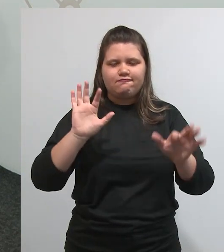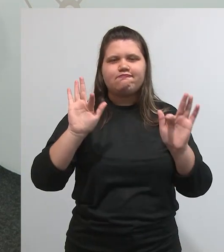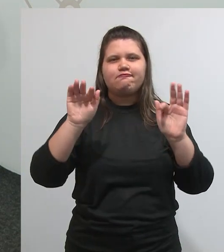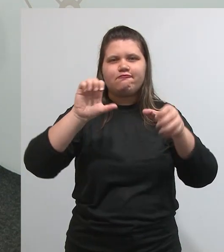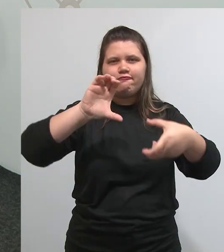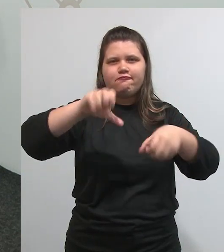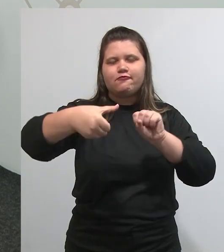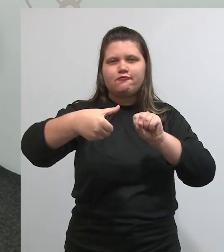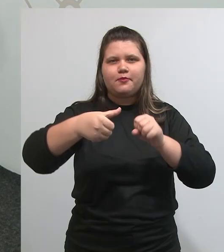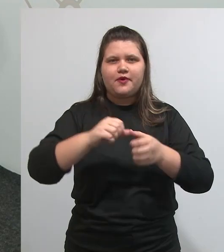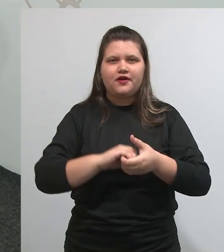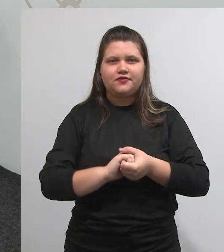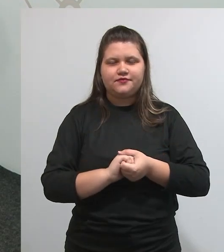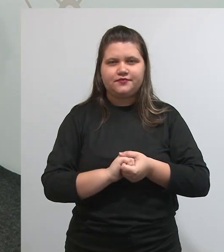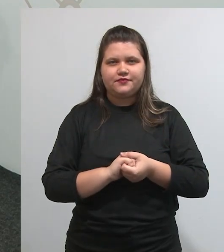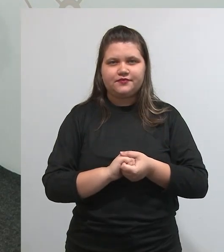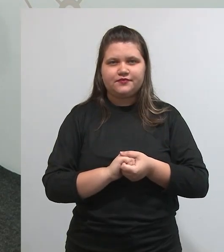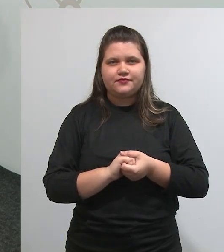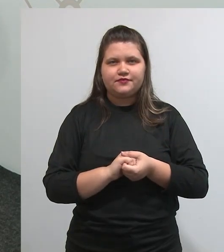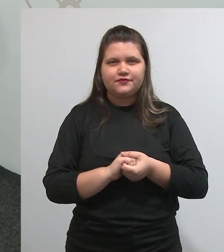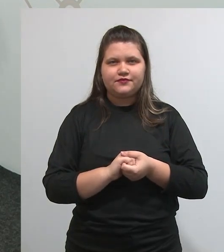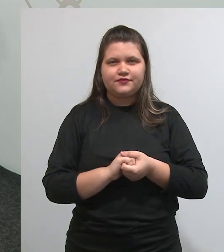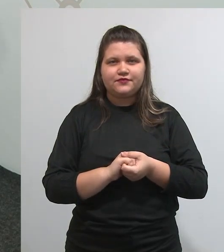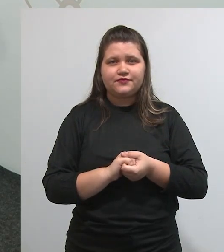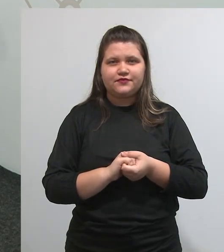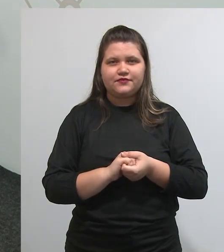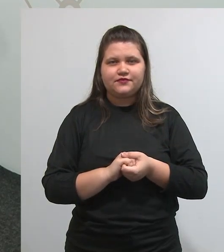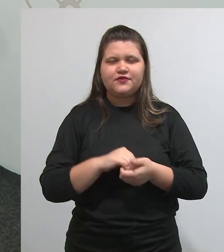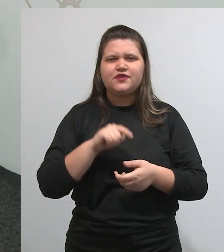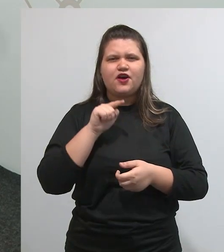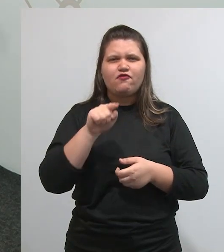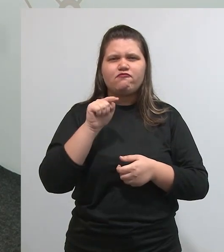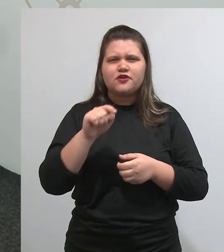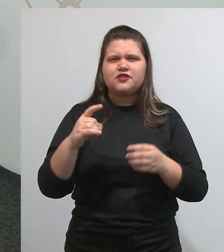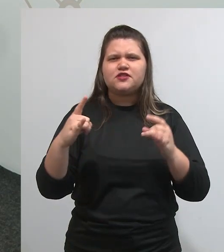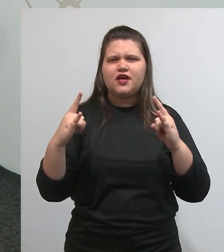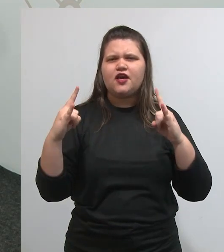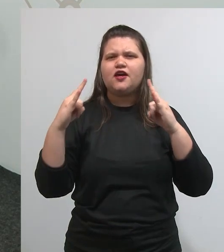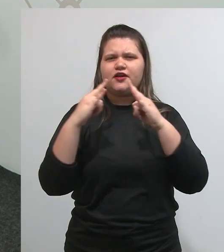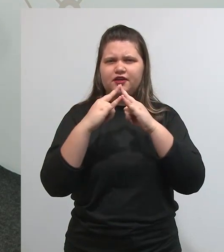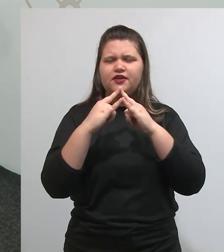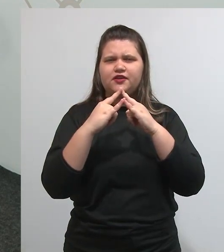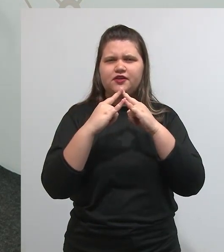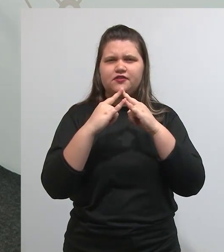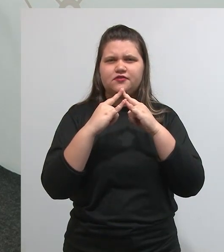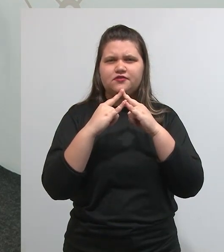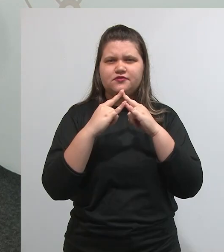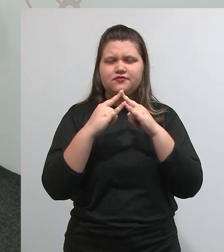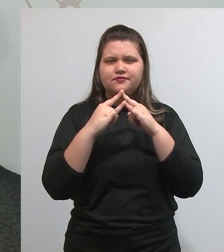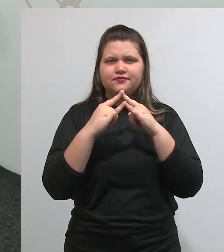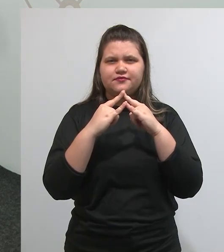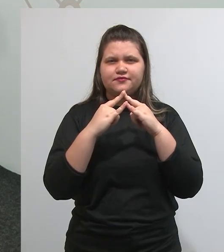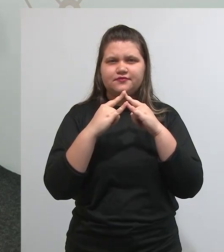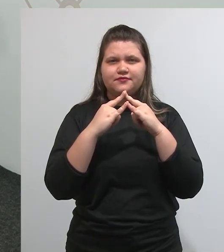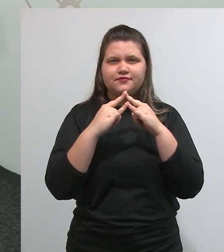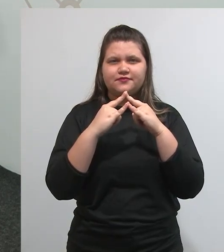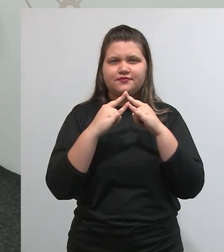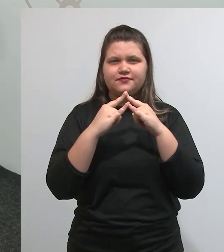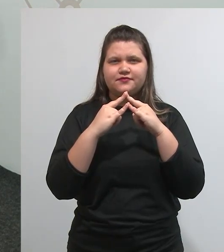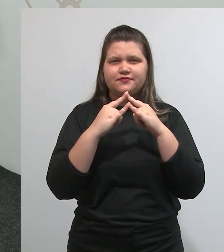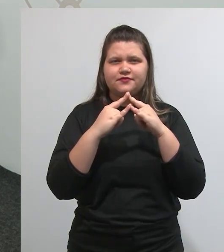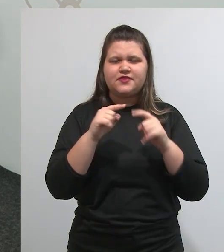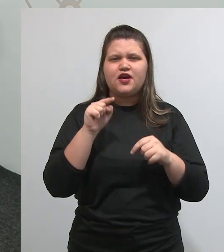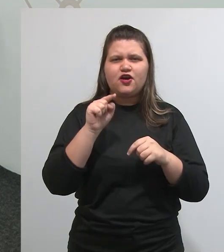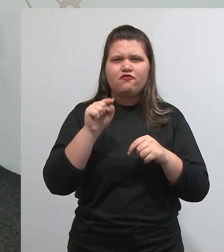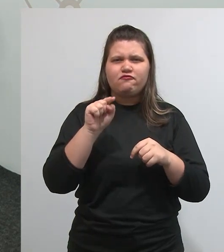proposta, né, quando você colocou aí que você foi para o Instituto Nacional de Educação Surda, o INES,